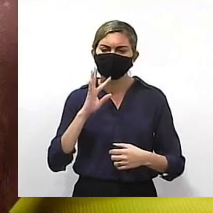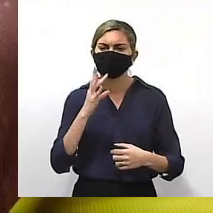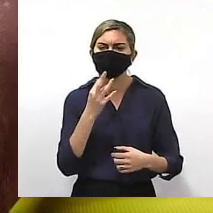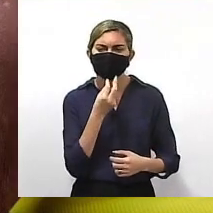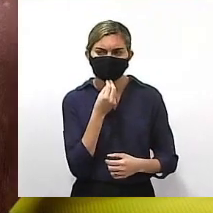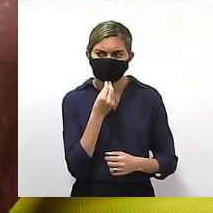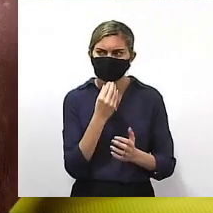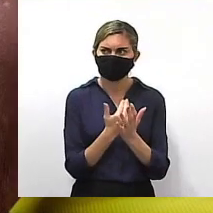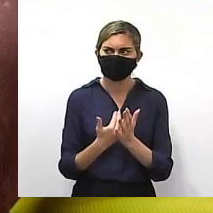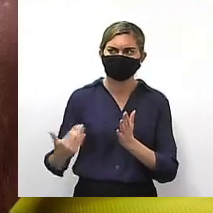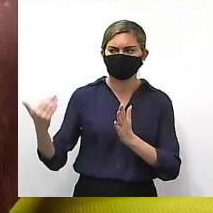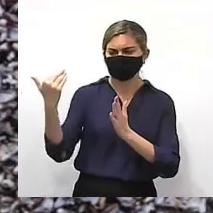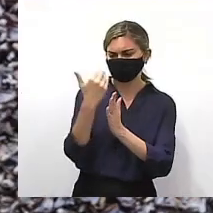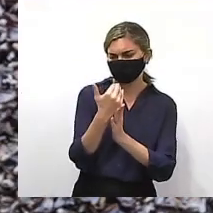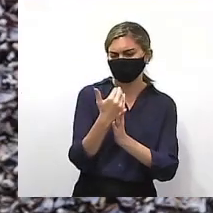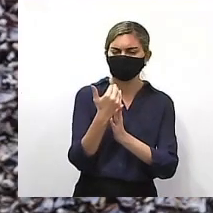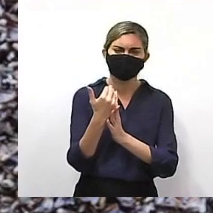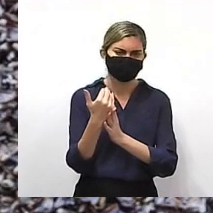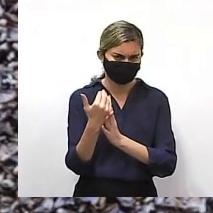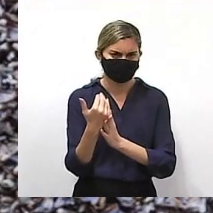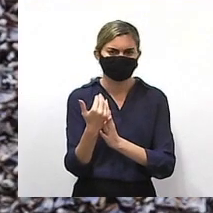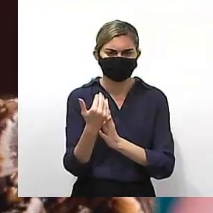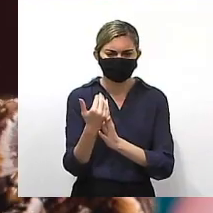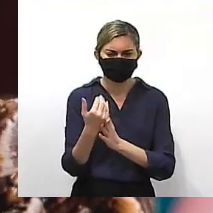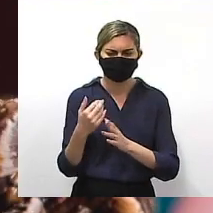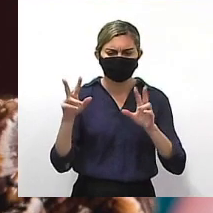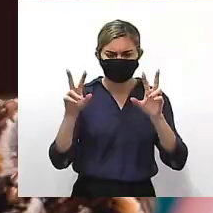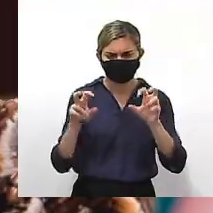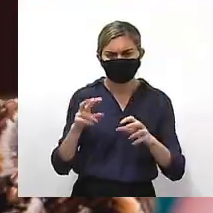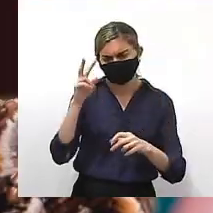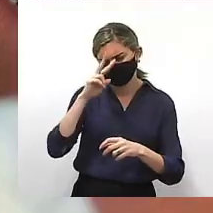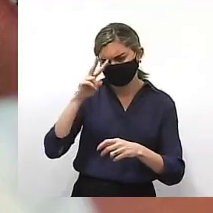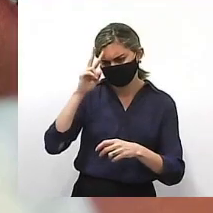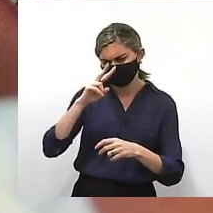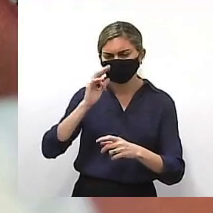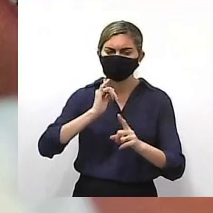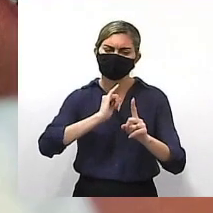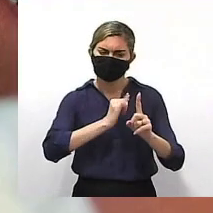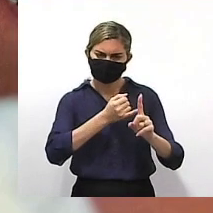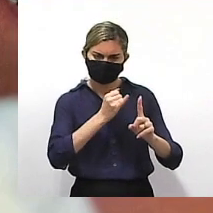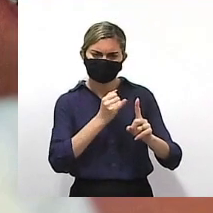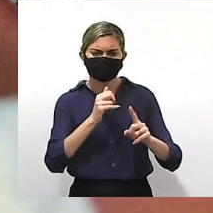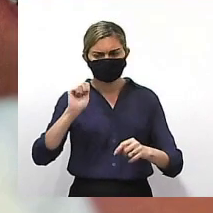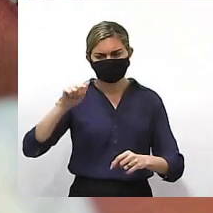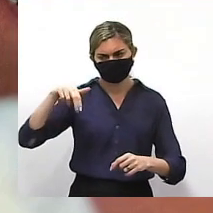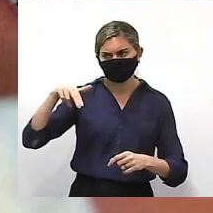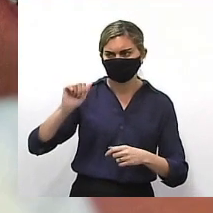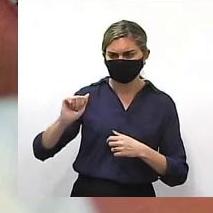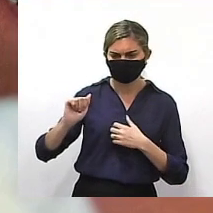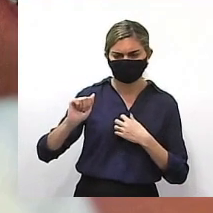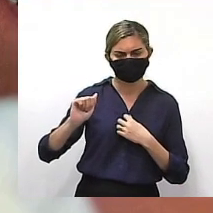um pouco mais sobre a história que foi contada pela Ana.